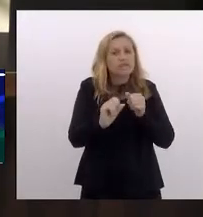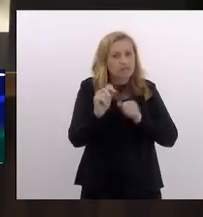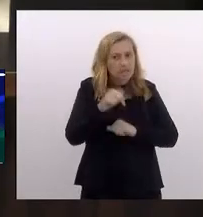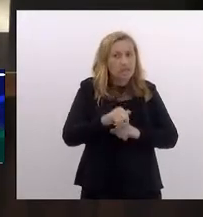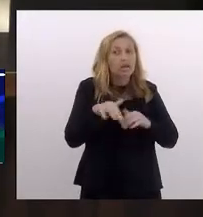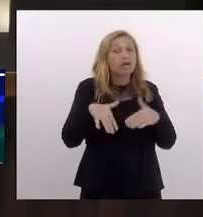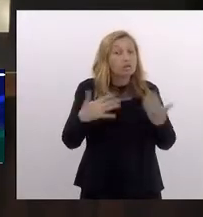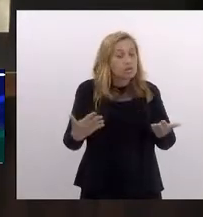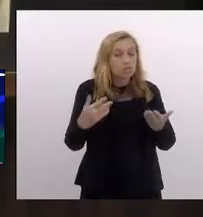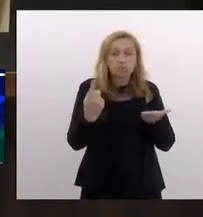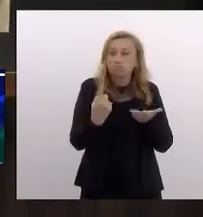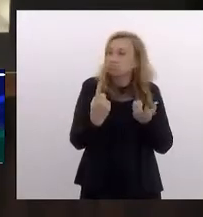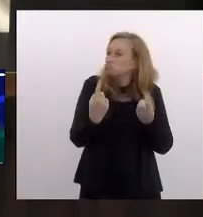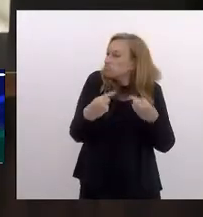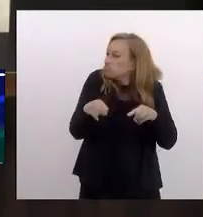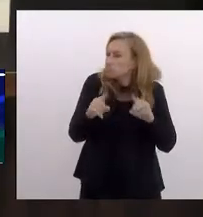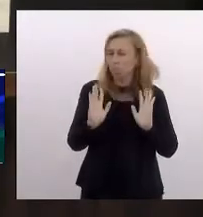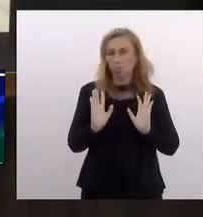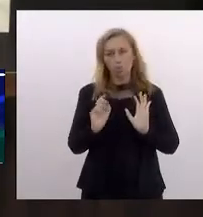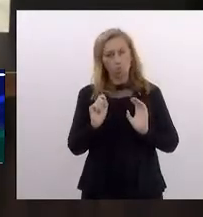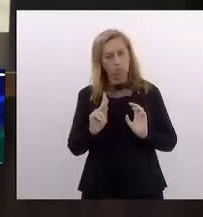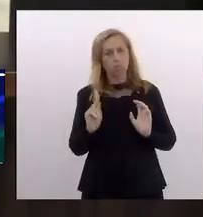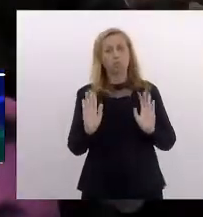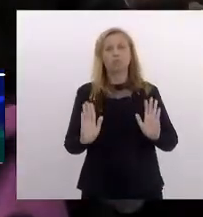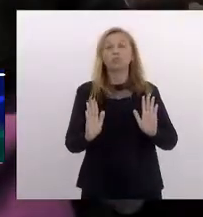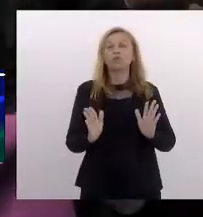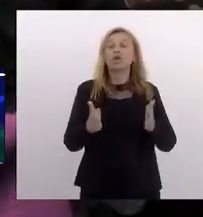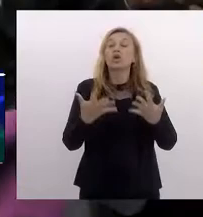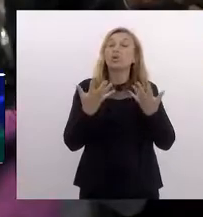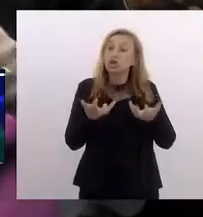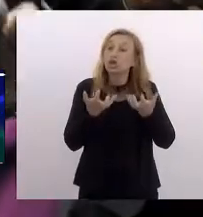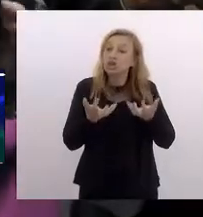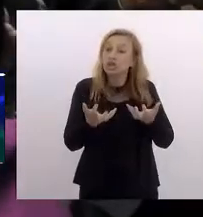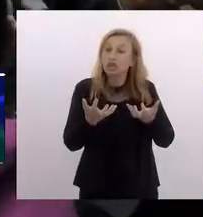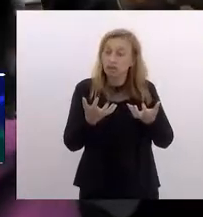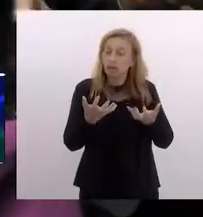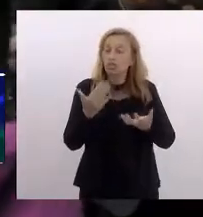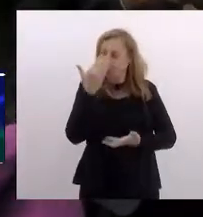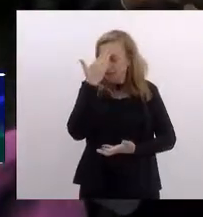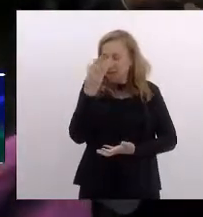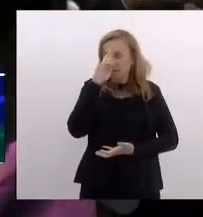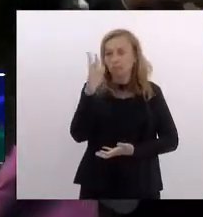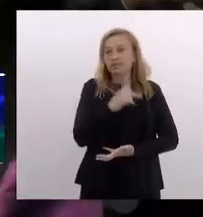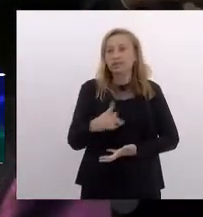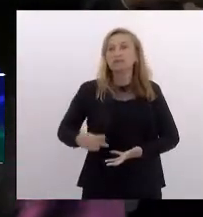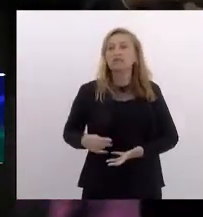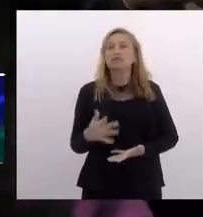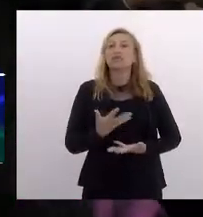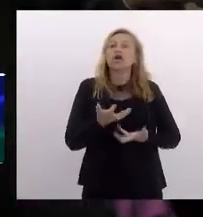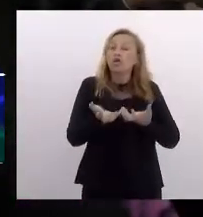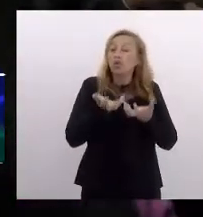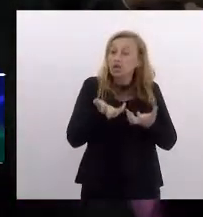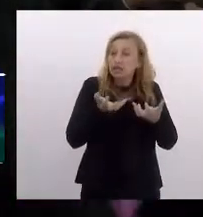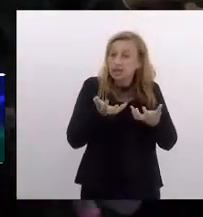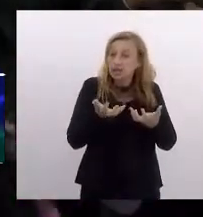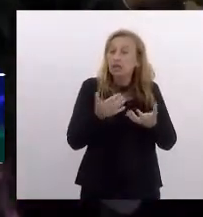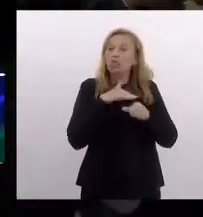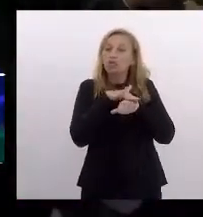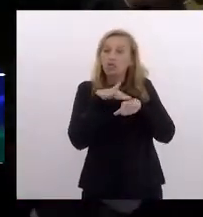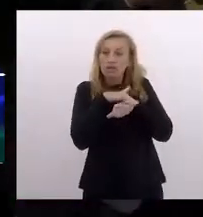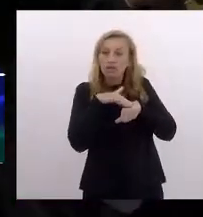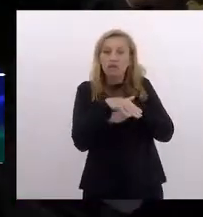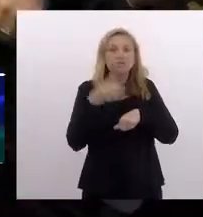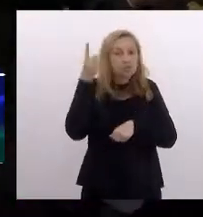aqui não houver acordo sem nenhum problema eu queria chamar obrigado seu presente eu queria eu